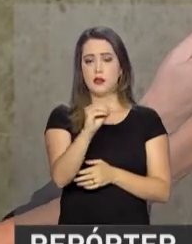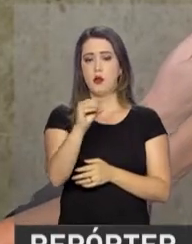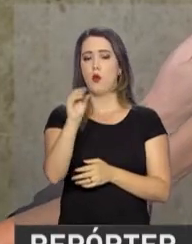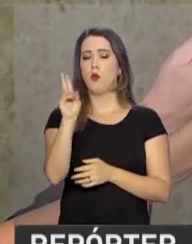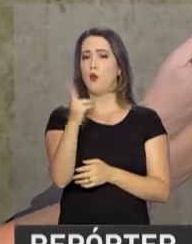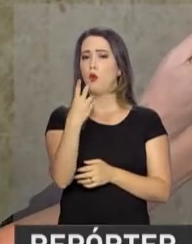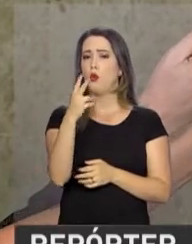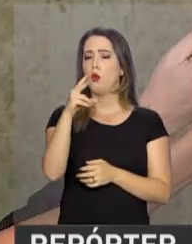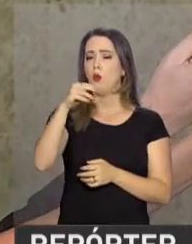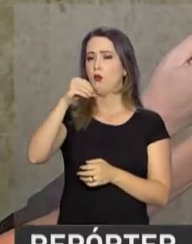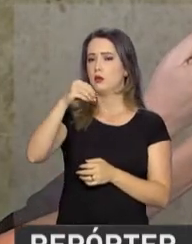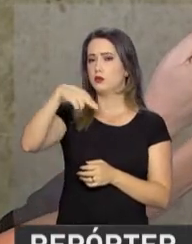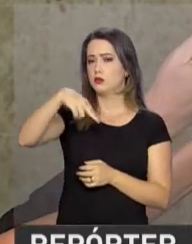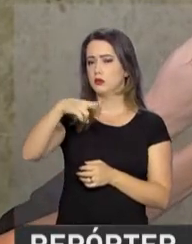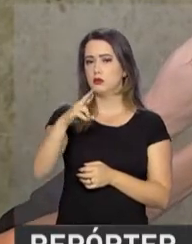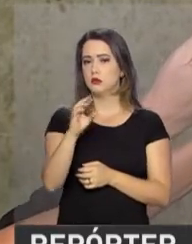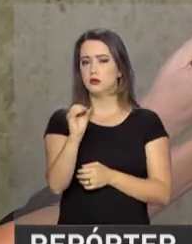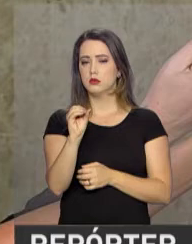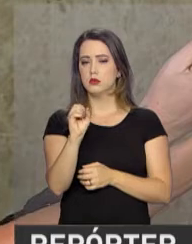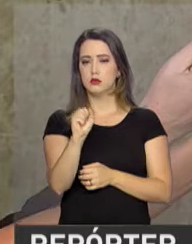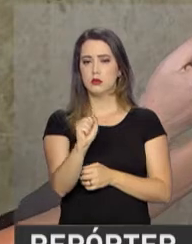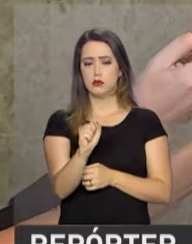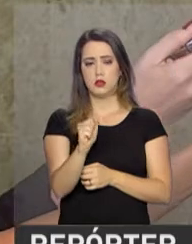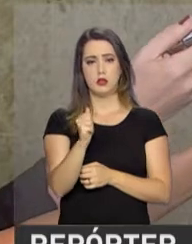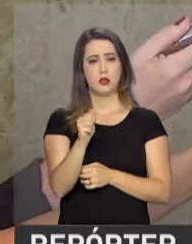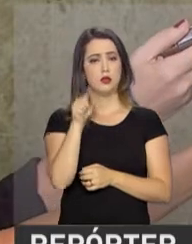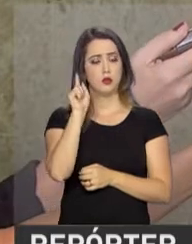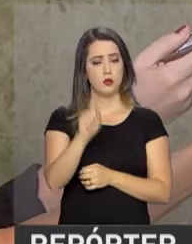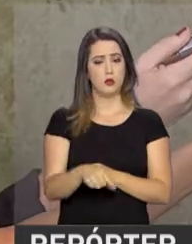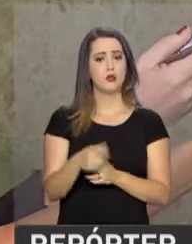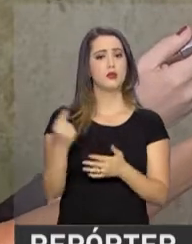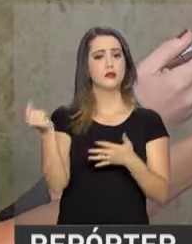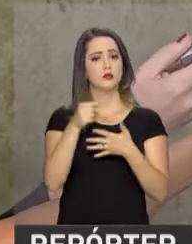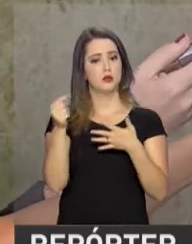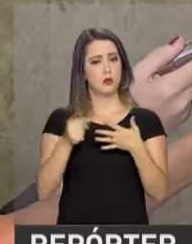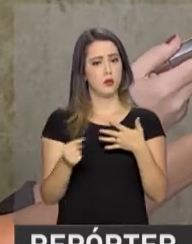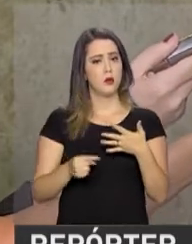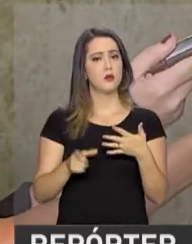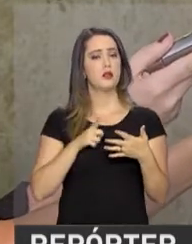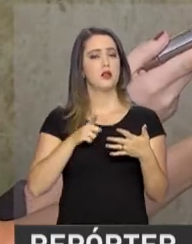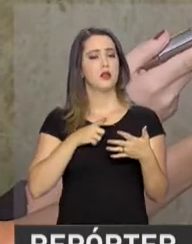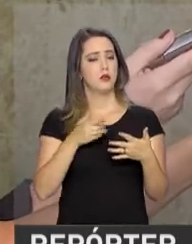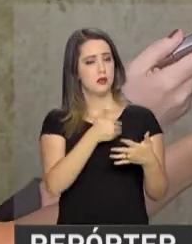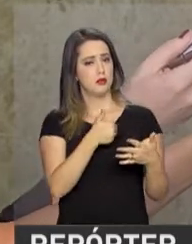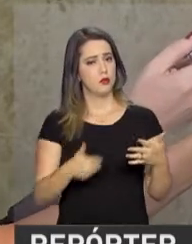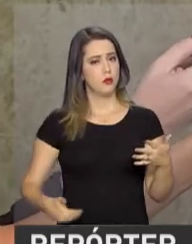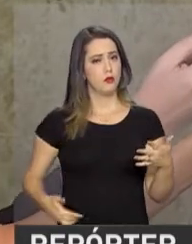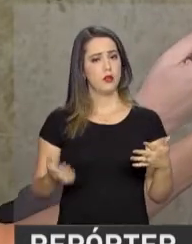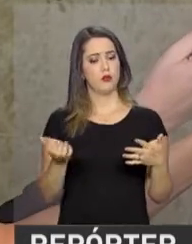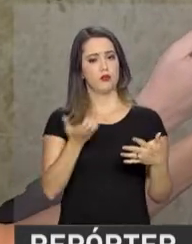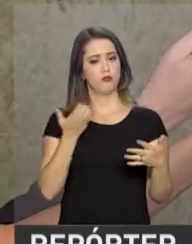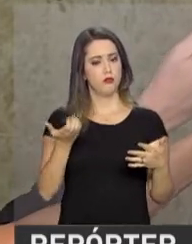as a as pautas em relação às quais o governo é